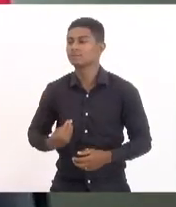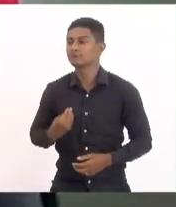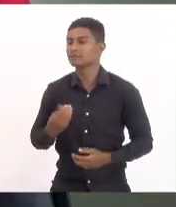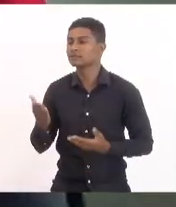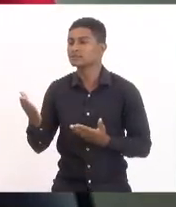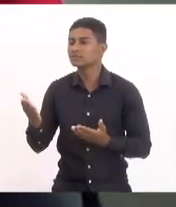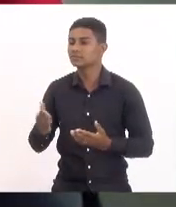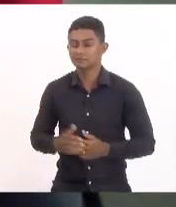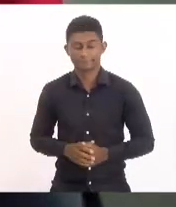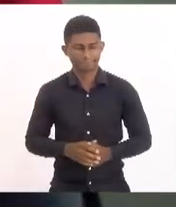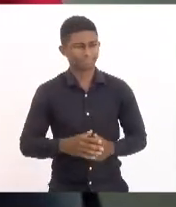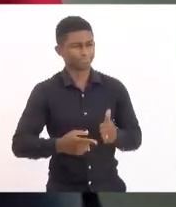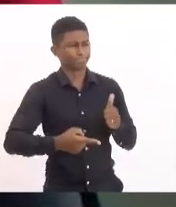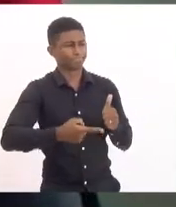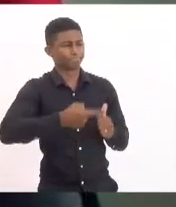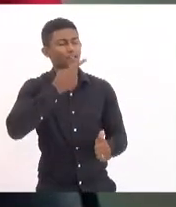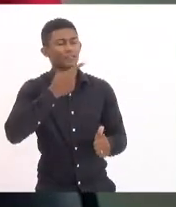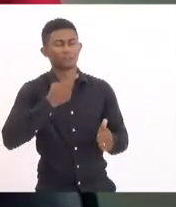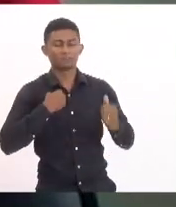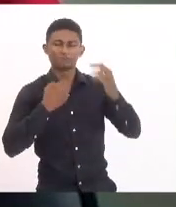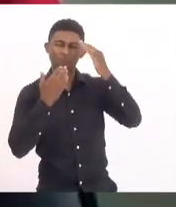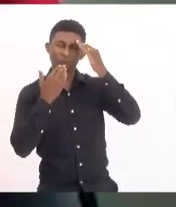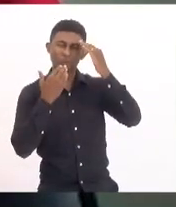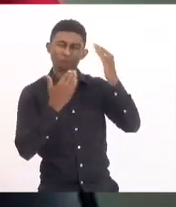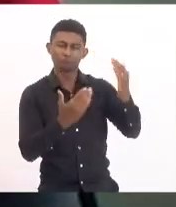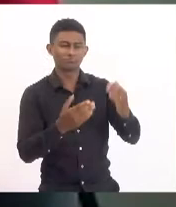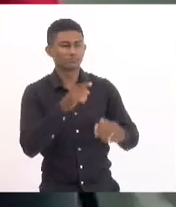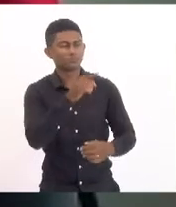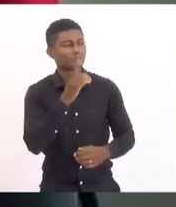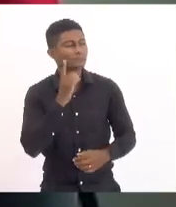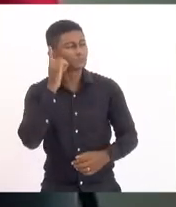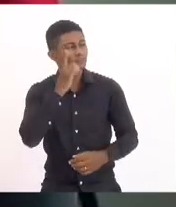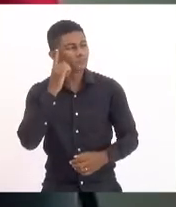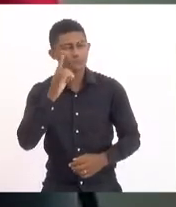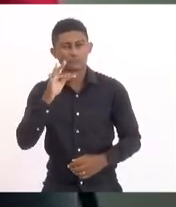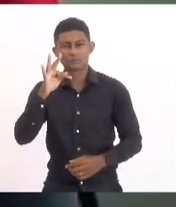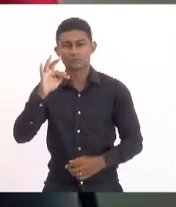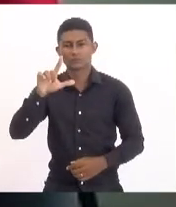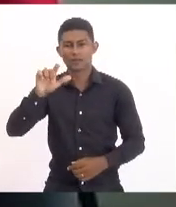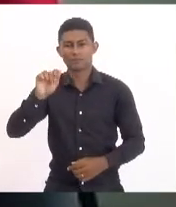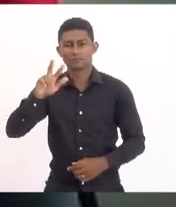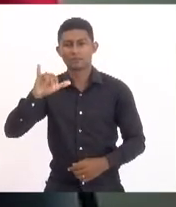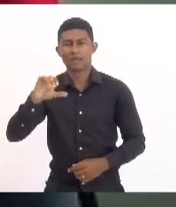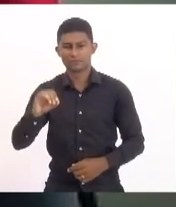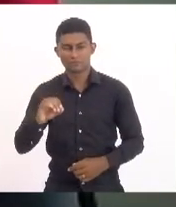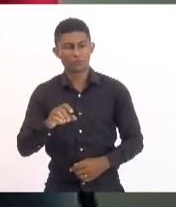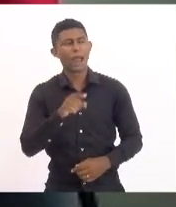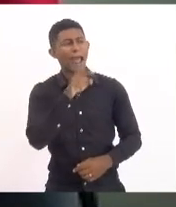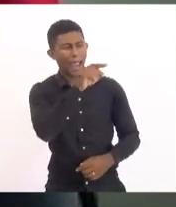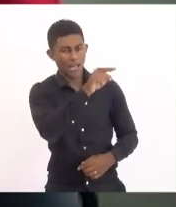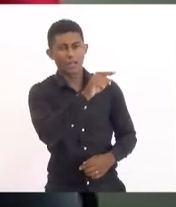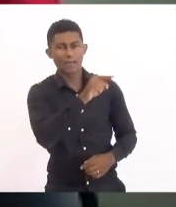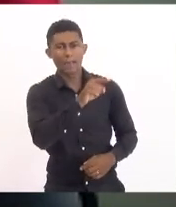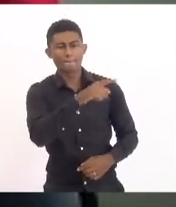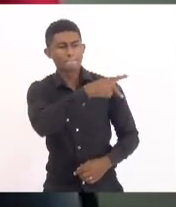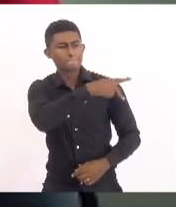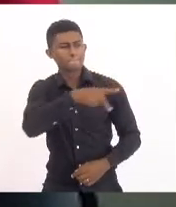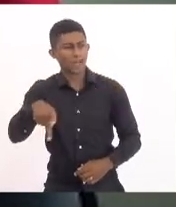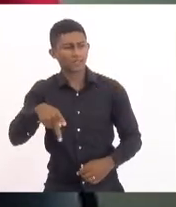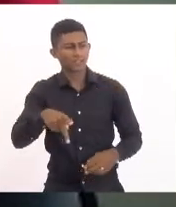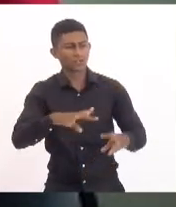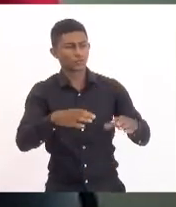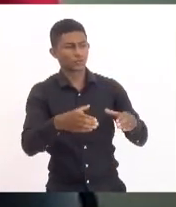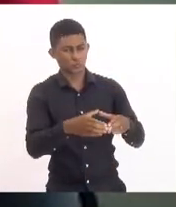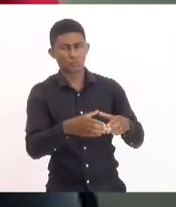em primeiro lugar, elogiar a iniciativa do deputado Flávio Serafini, que preside a Comissão de Educação, mas eu